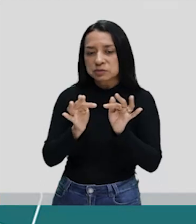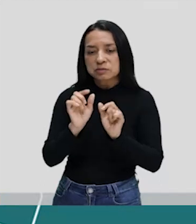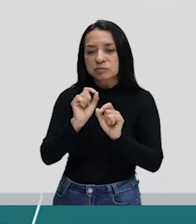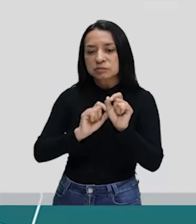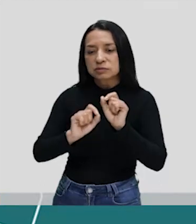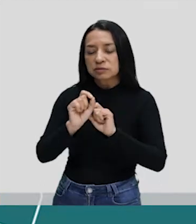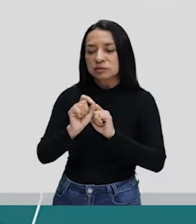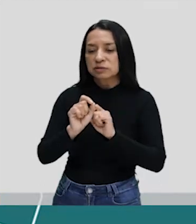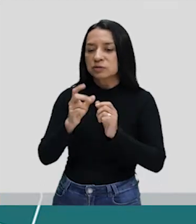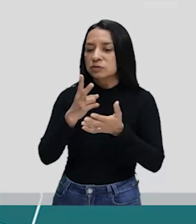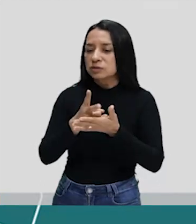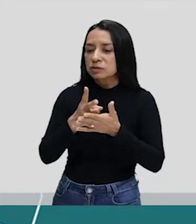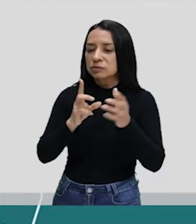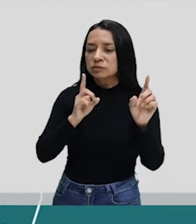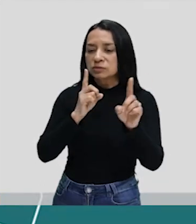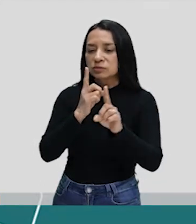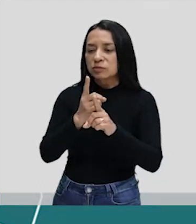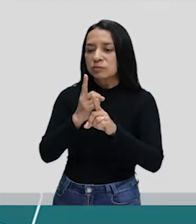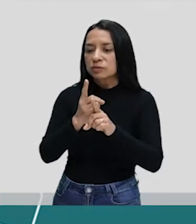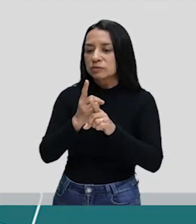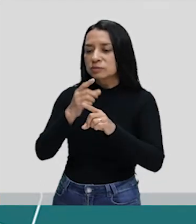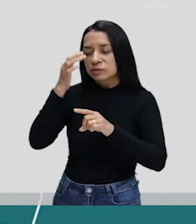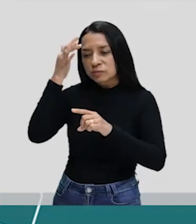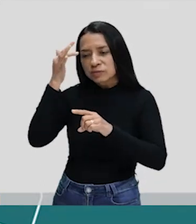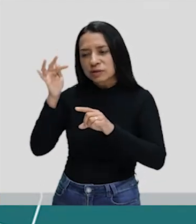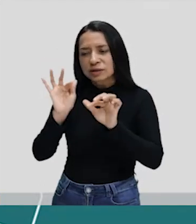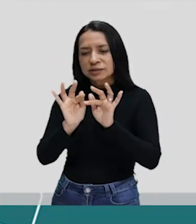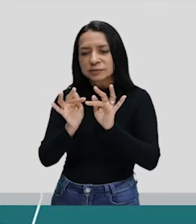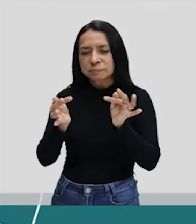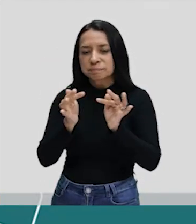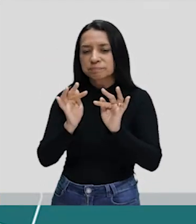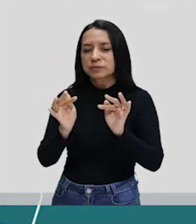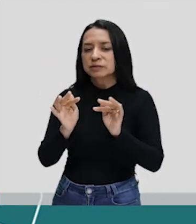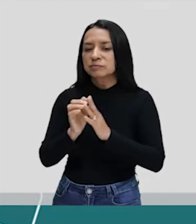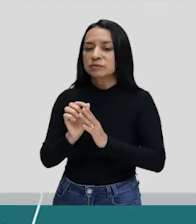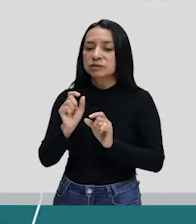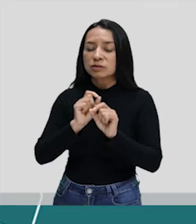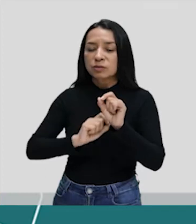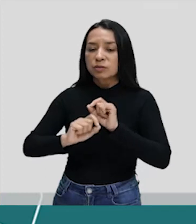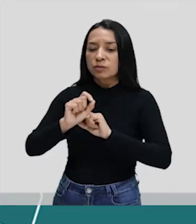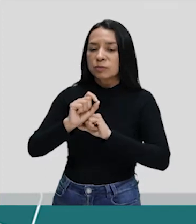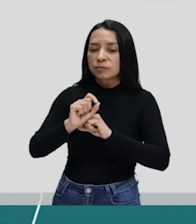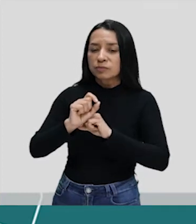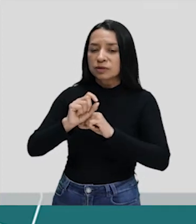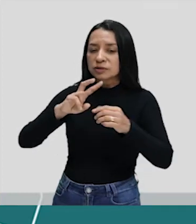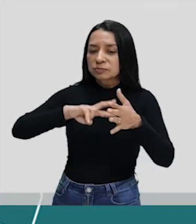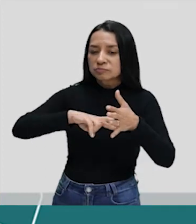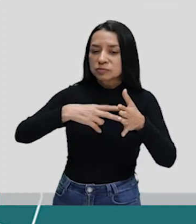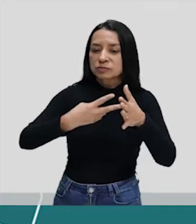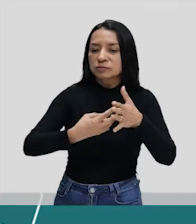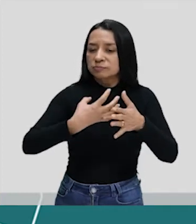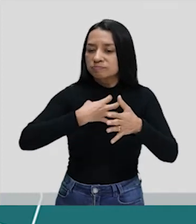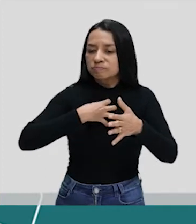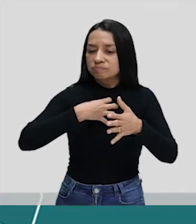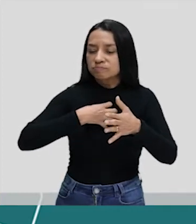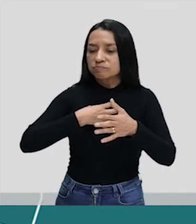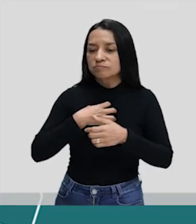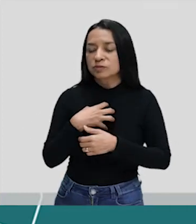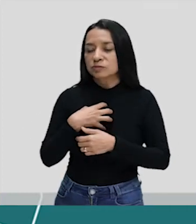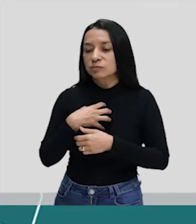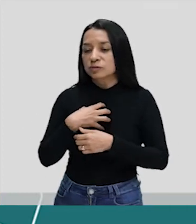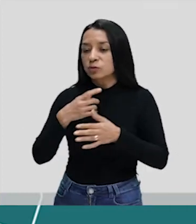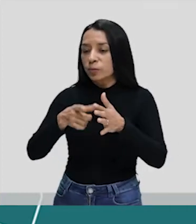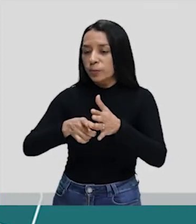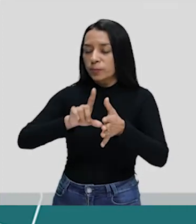ou sentimentos anterior. Mesmo as ideias que à primeira vista parecem mais afastadas dessa origem, mostram um exame